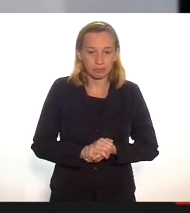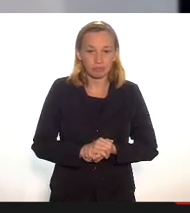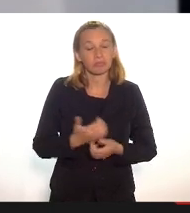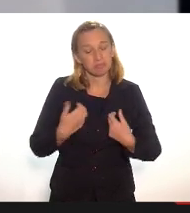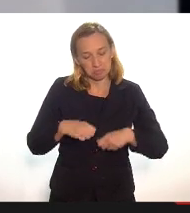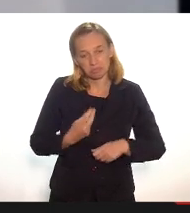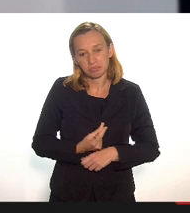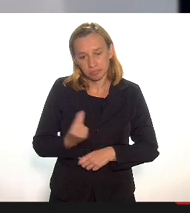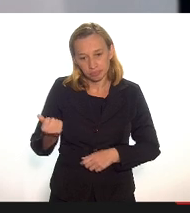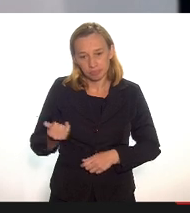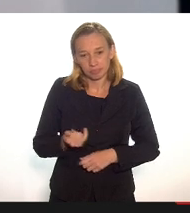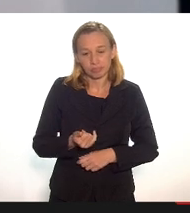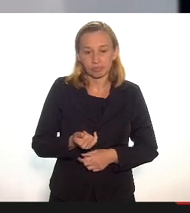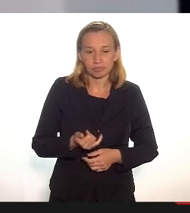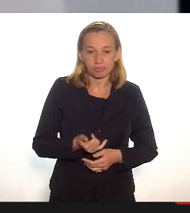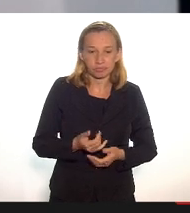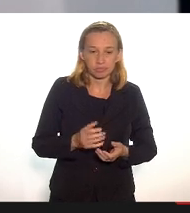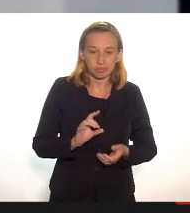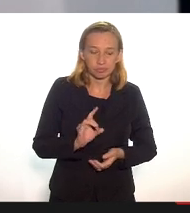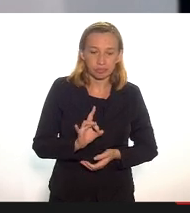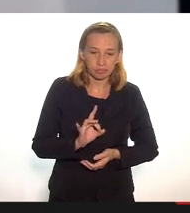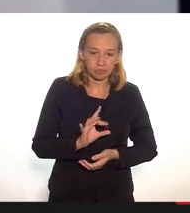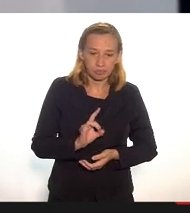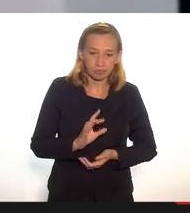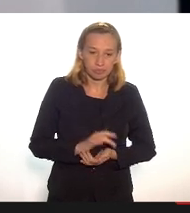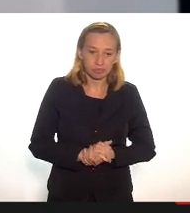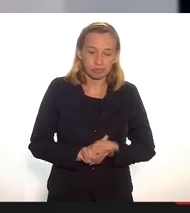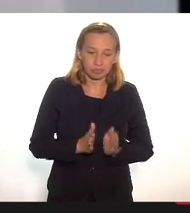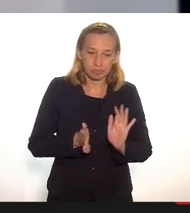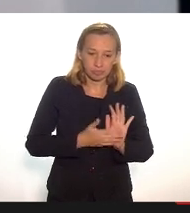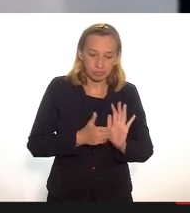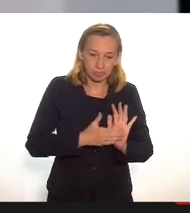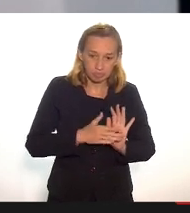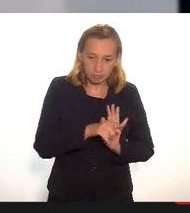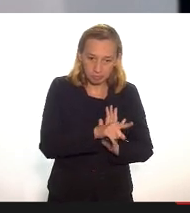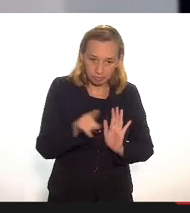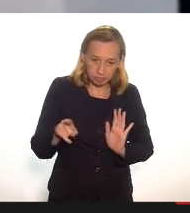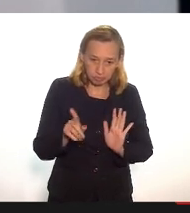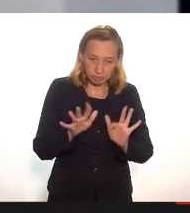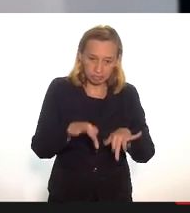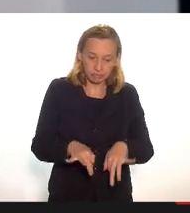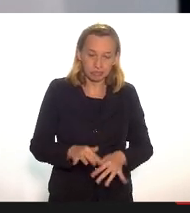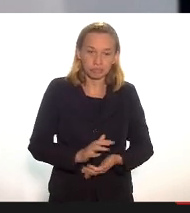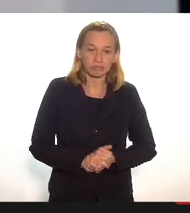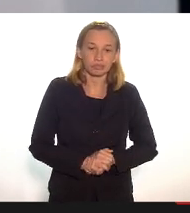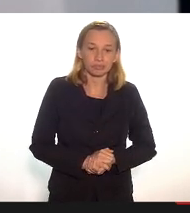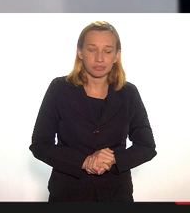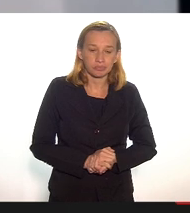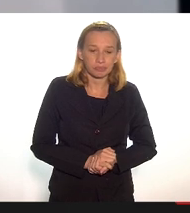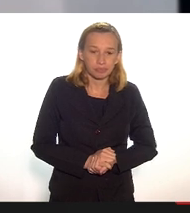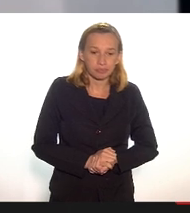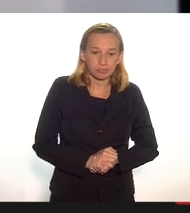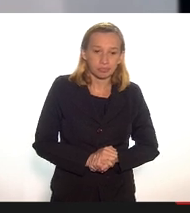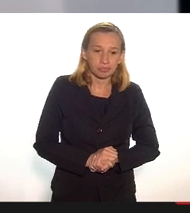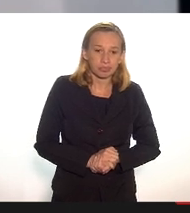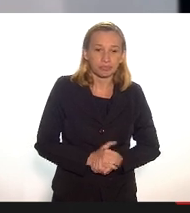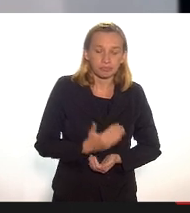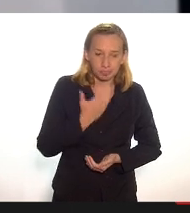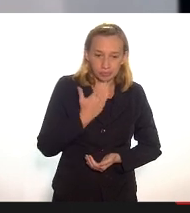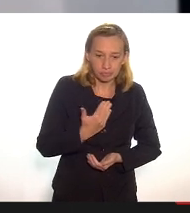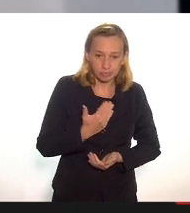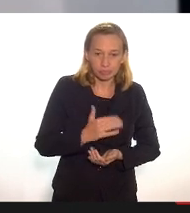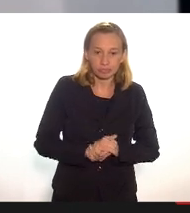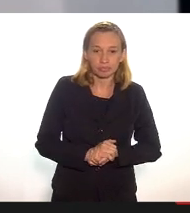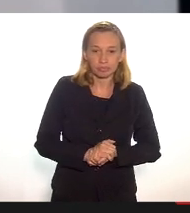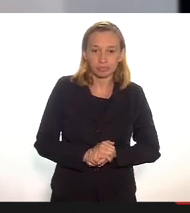vou precisar sair desta. Eu quero deixar só aqui uma proposta para vocês fecharem ao final, se vocês me permitem. Eu